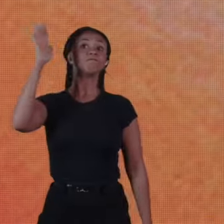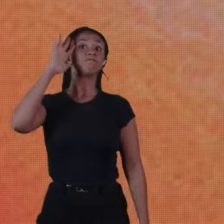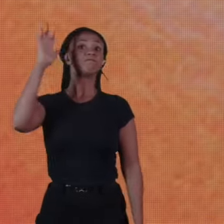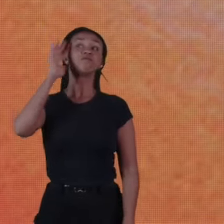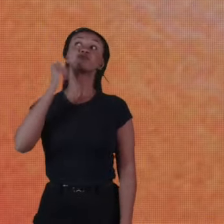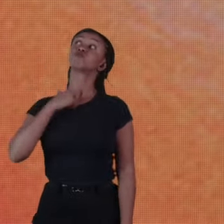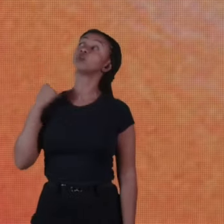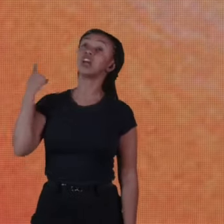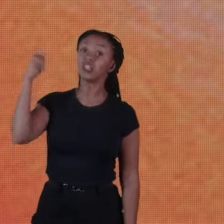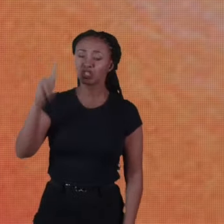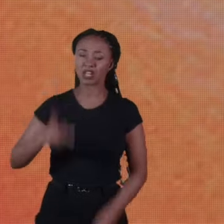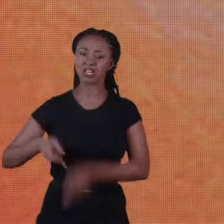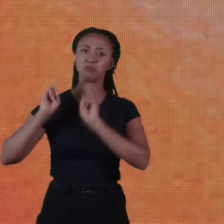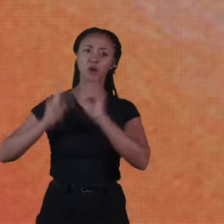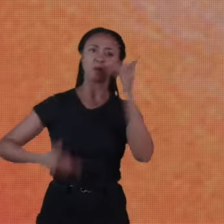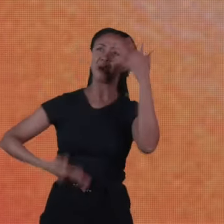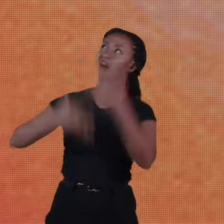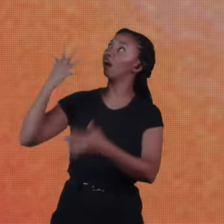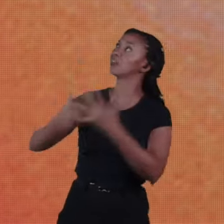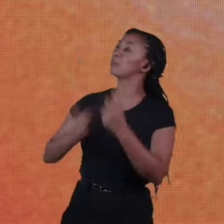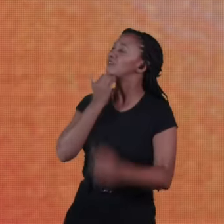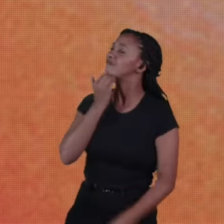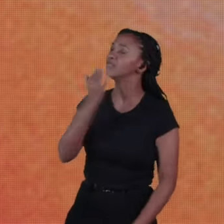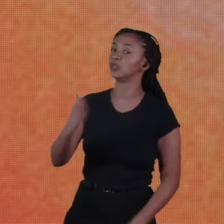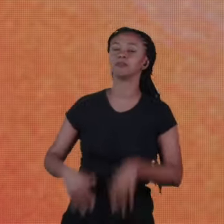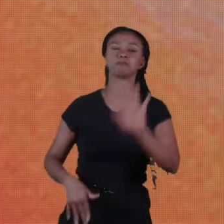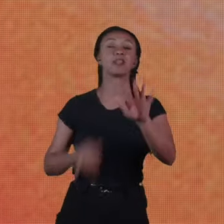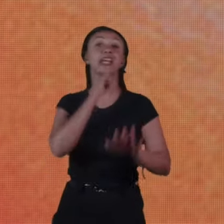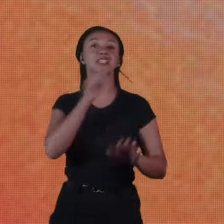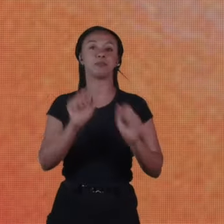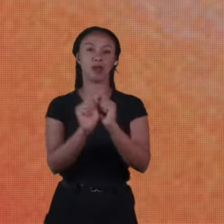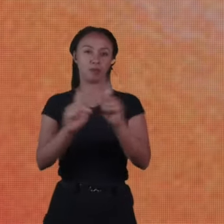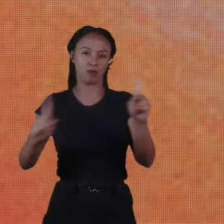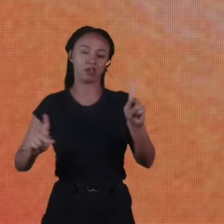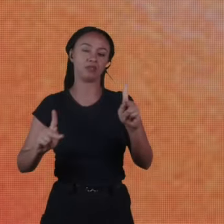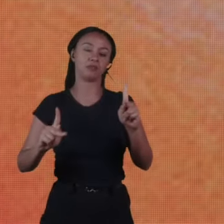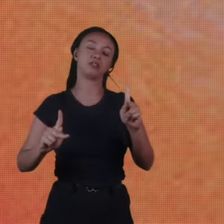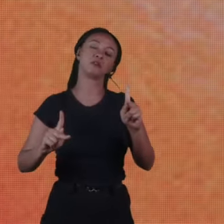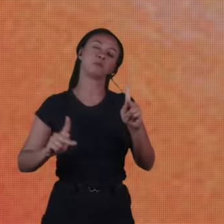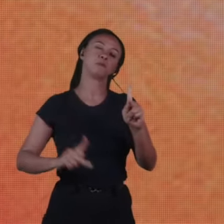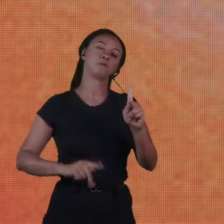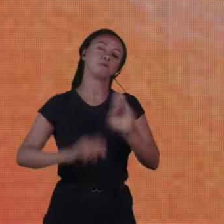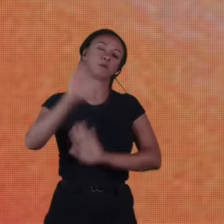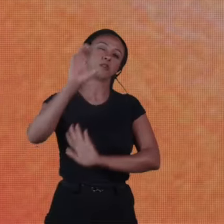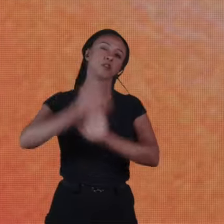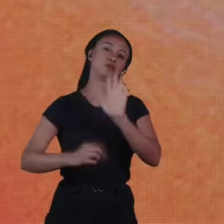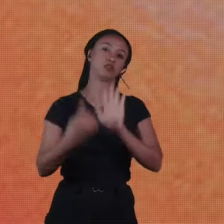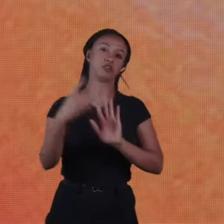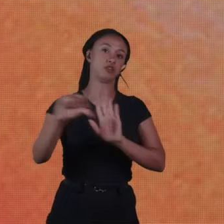impedido por ninguém. Um dos textos do Apocalipse, por exemplo, está lá em Apocalipse 19:6.